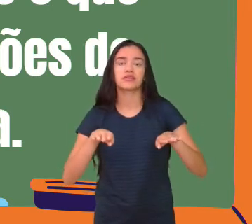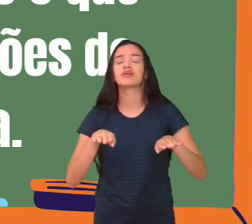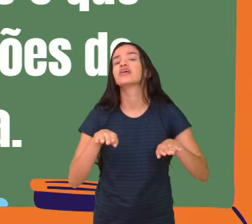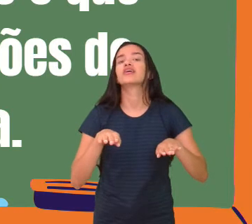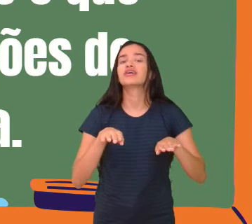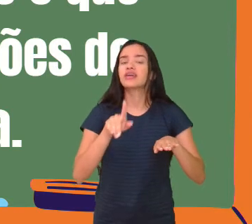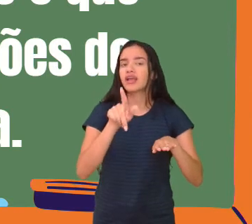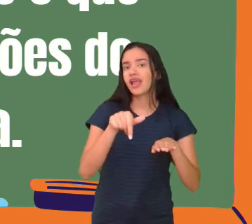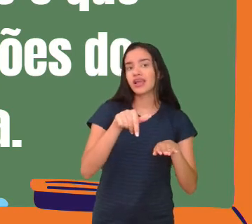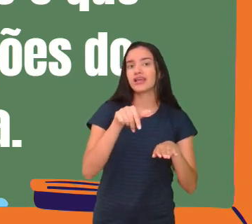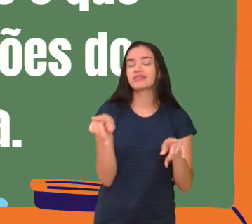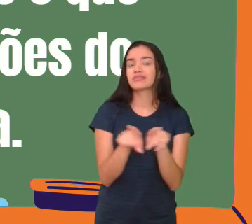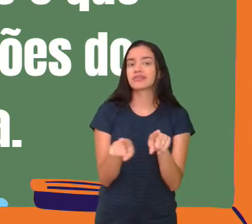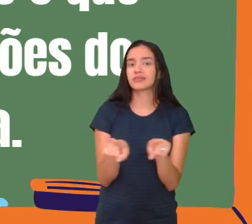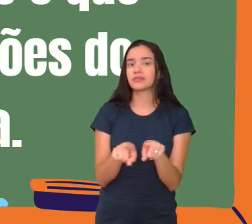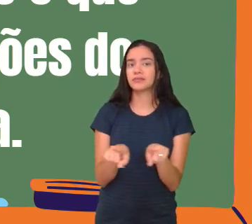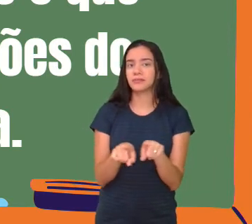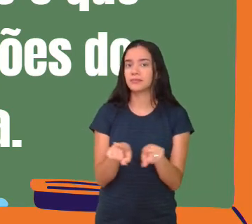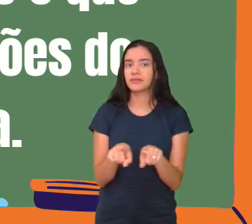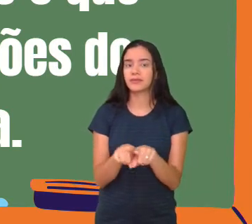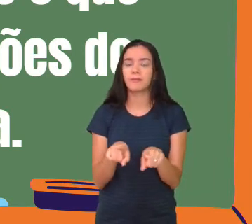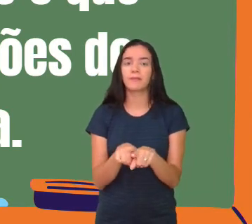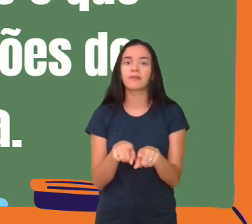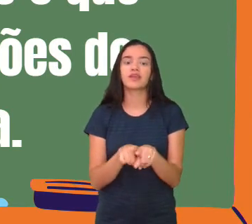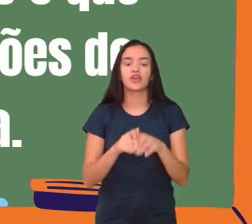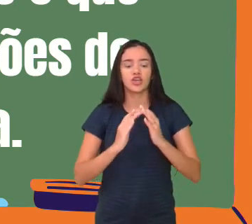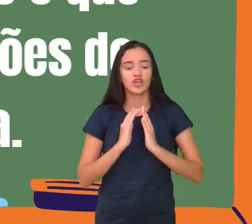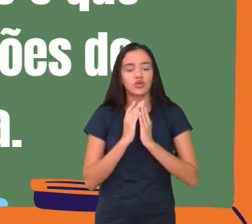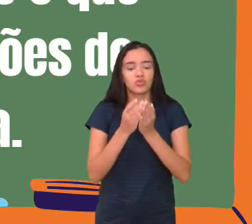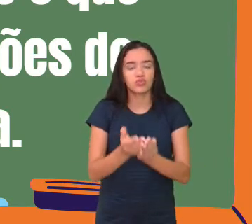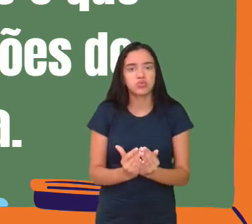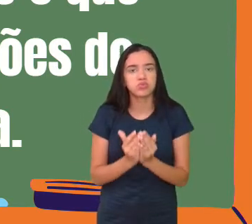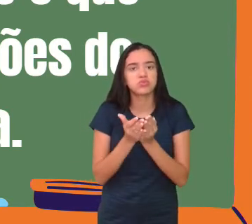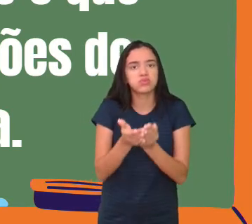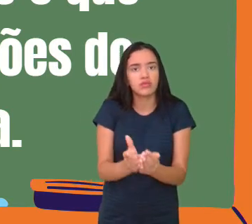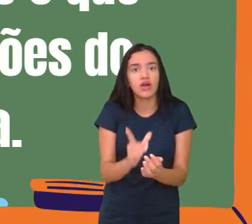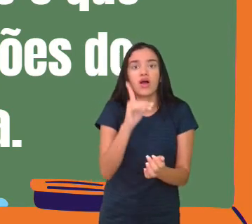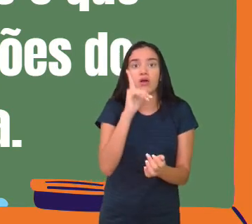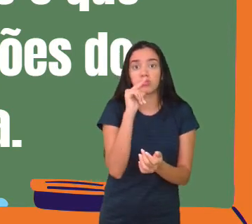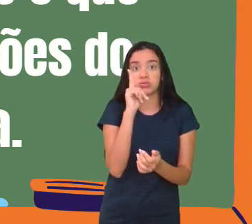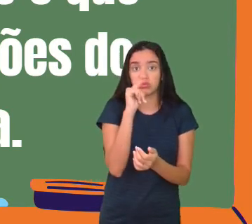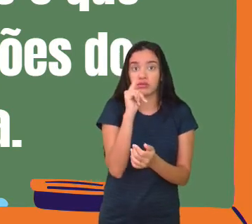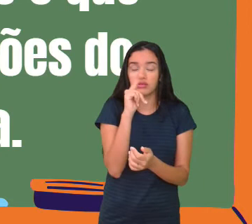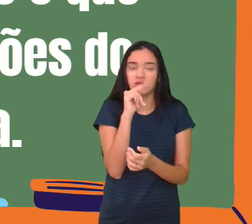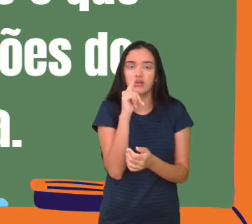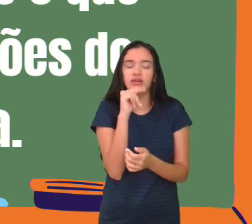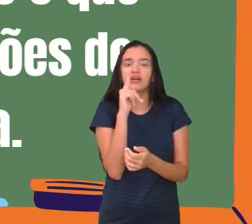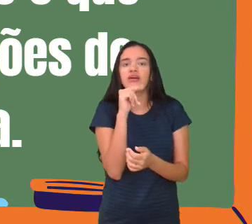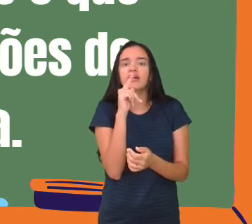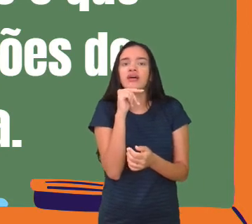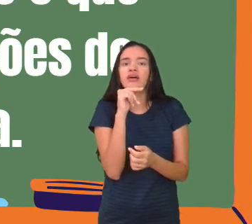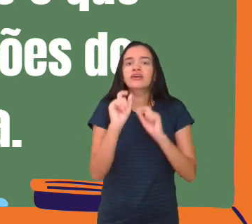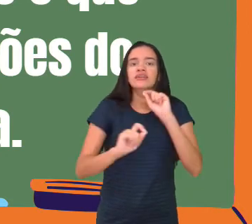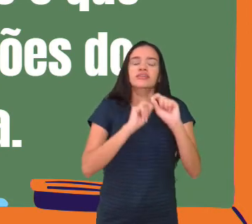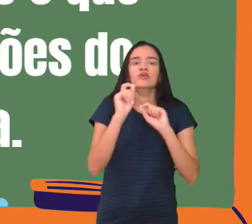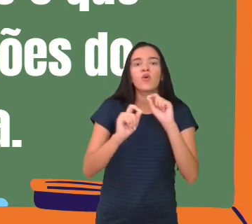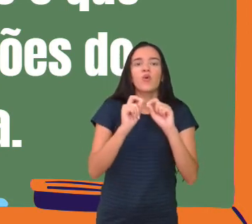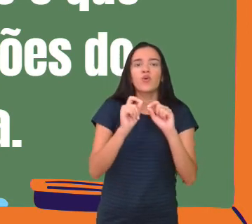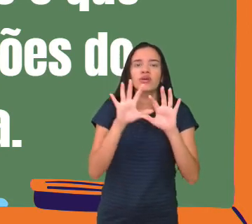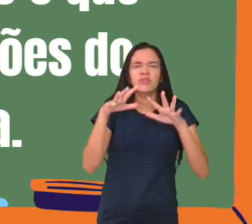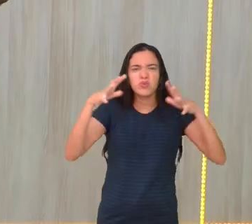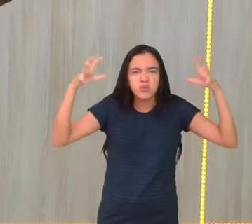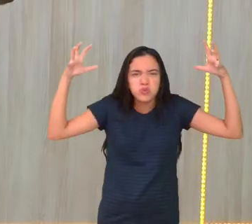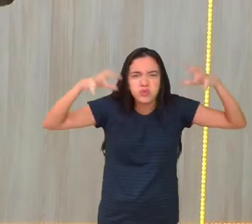que, inclusive, né, que os mares eram recheados ali de monstros marinhos,